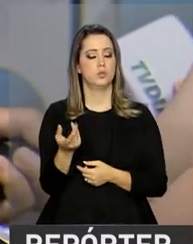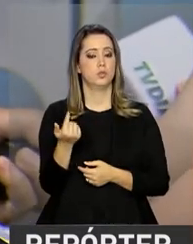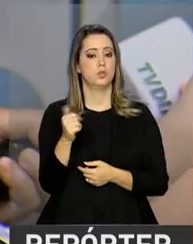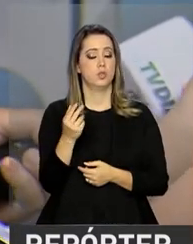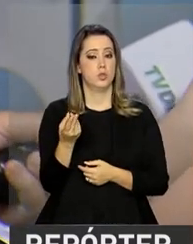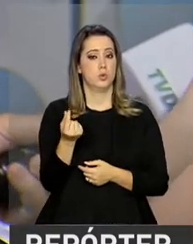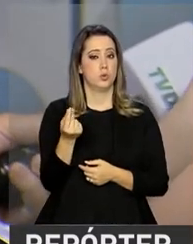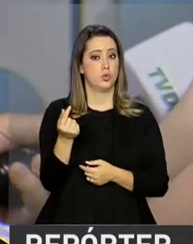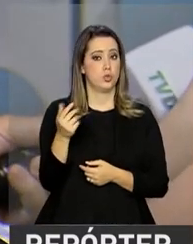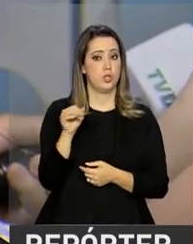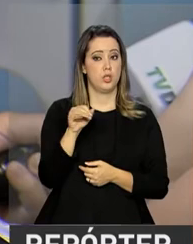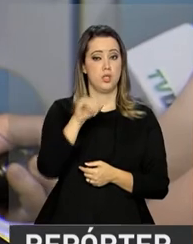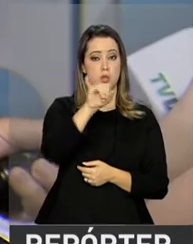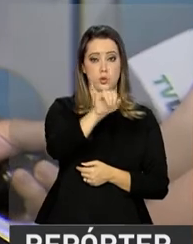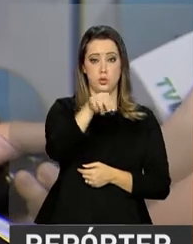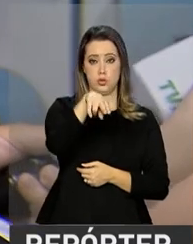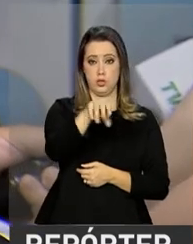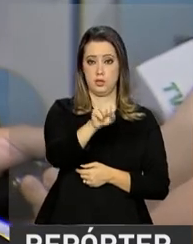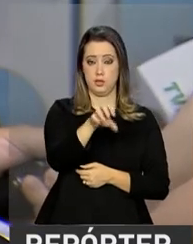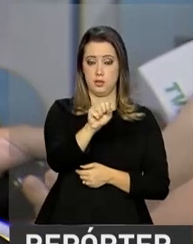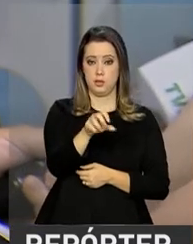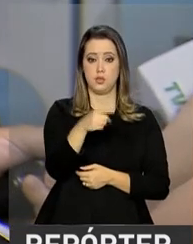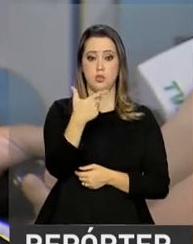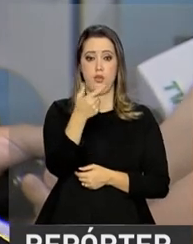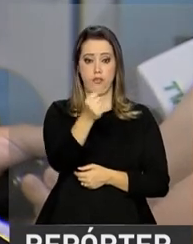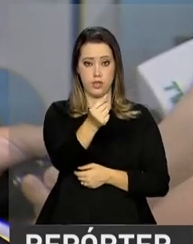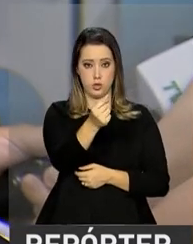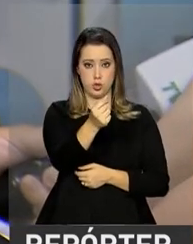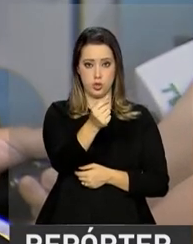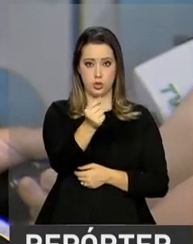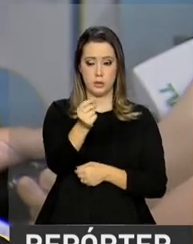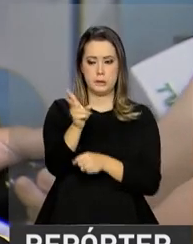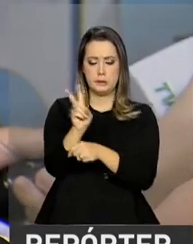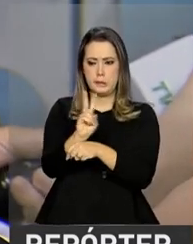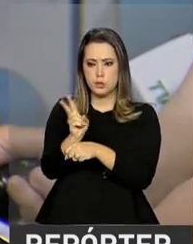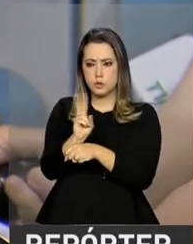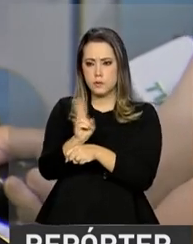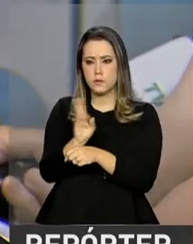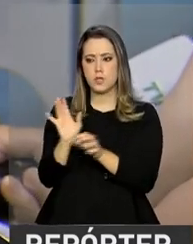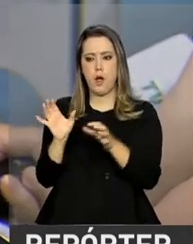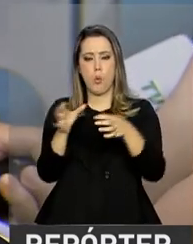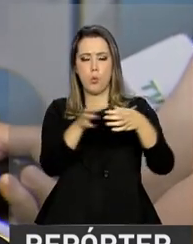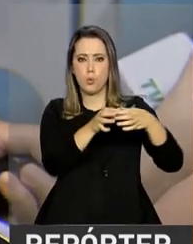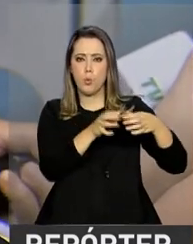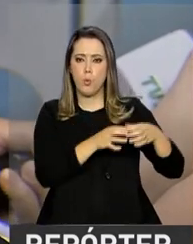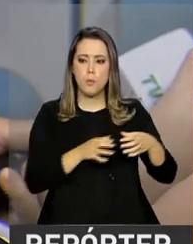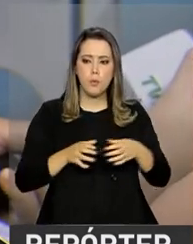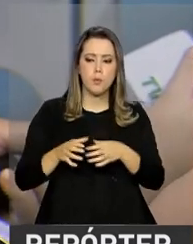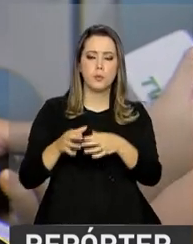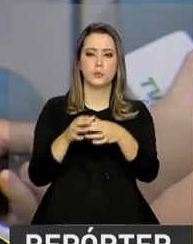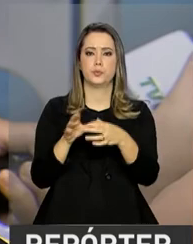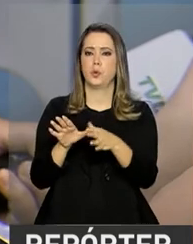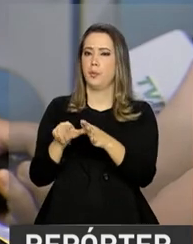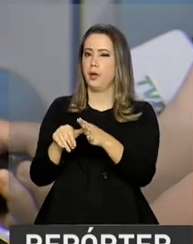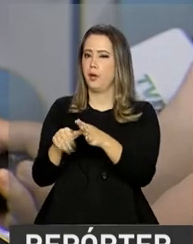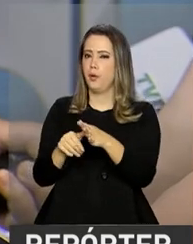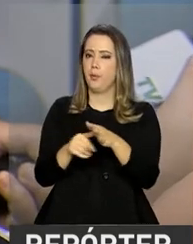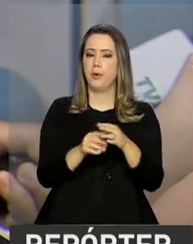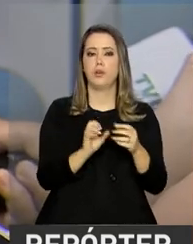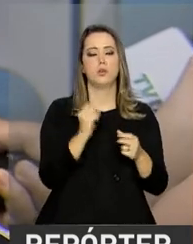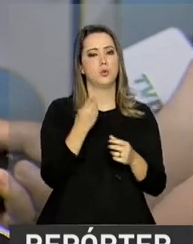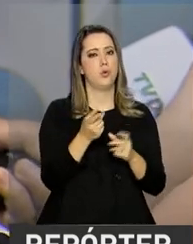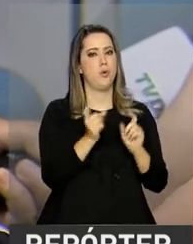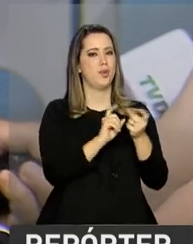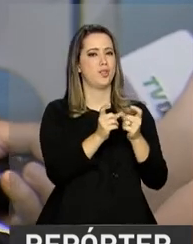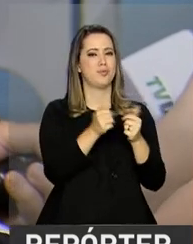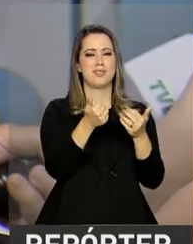20 procedimentos de fiscalização em andamento que são relativos à a desvios ou uma aplicação